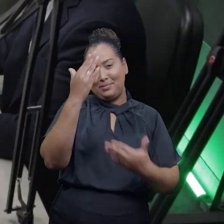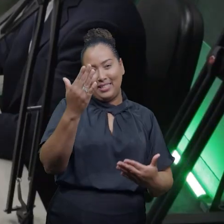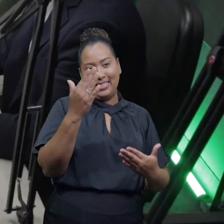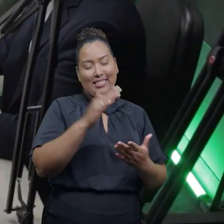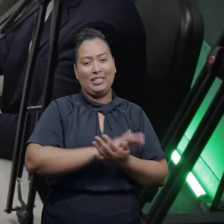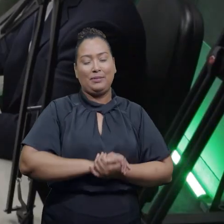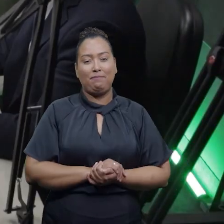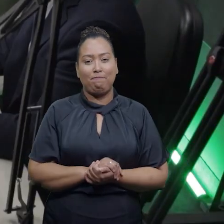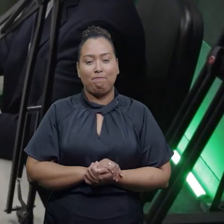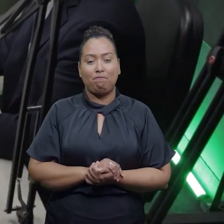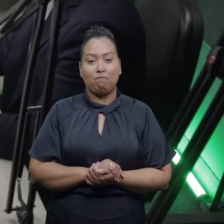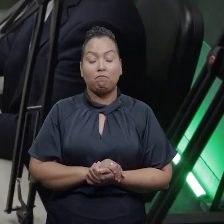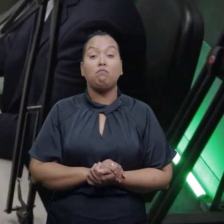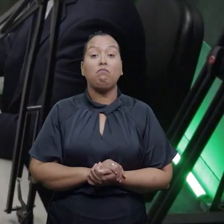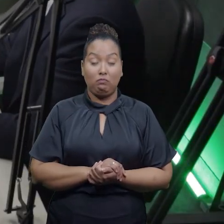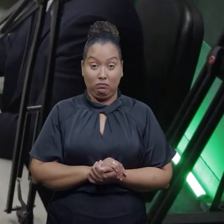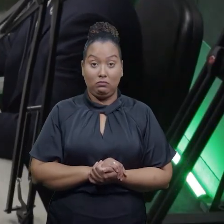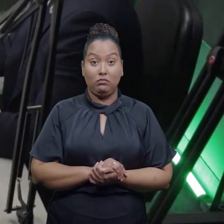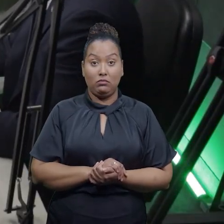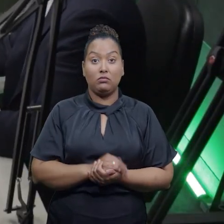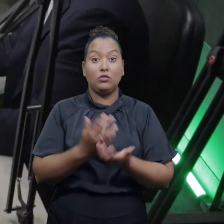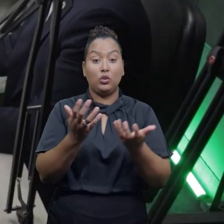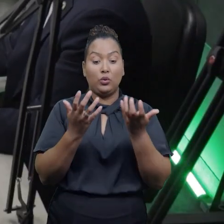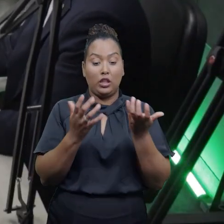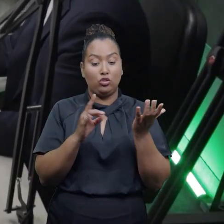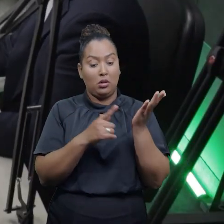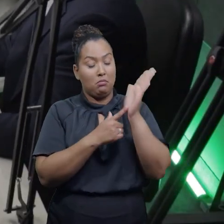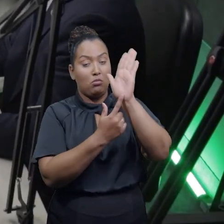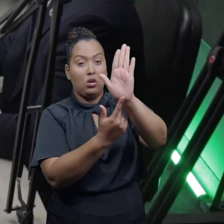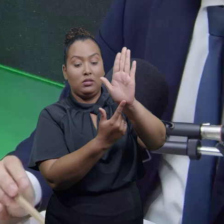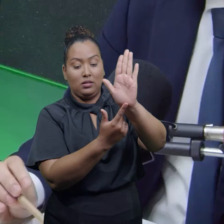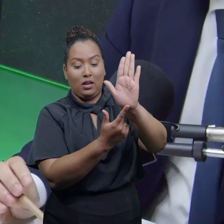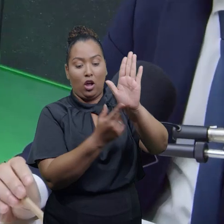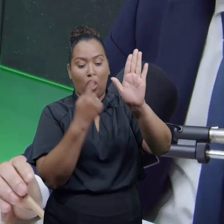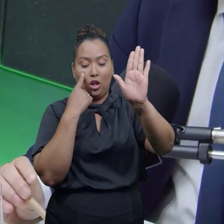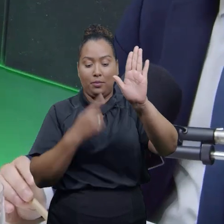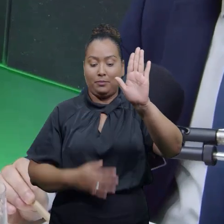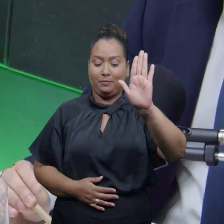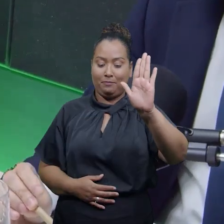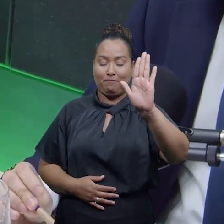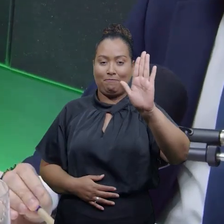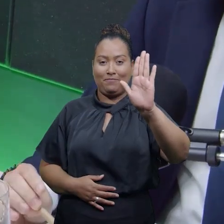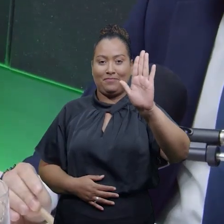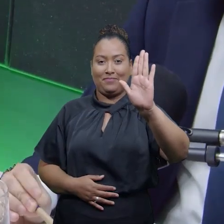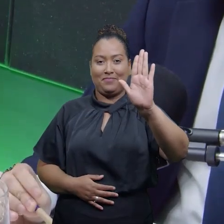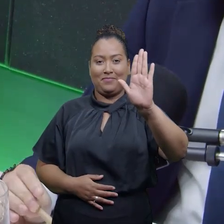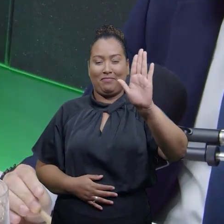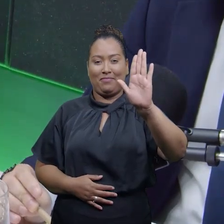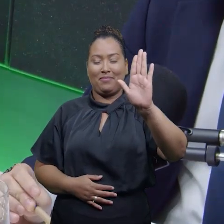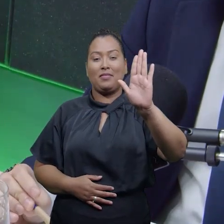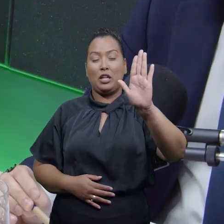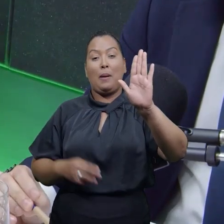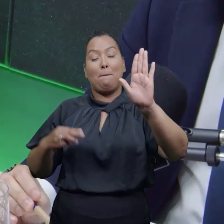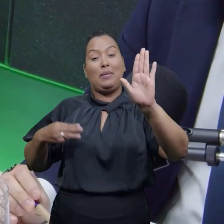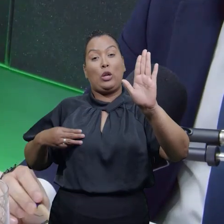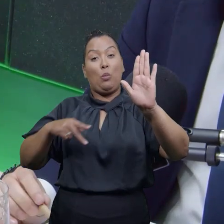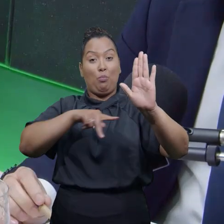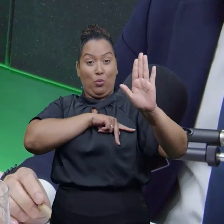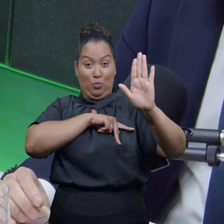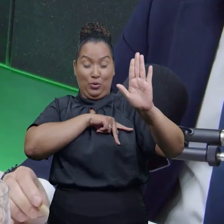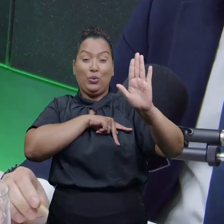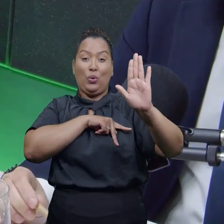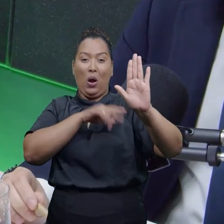Obrigada, a gente que agradece. Eu quero, antes de encerrar aqui, quero mostrar aqui a capa da cartilha, né, que foi desenvolvida pelo